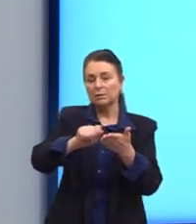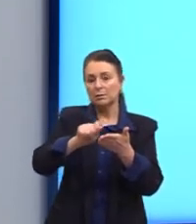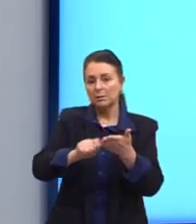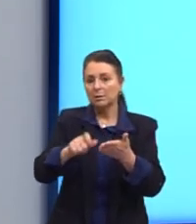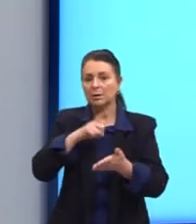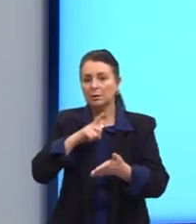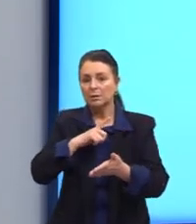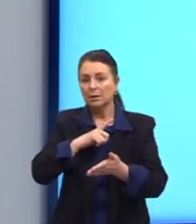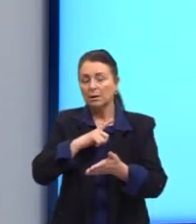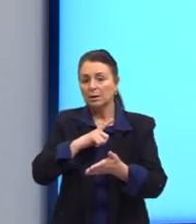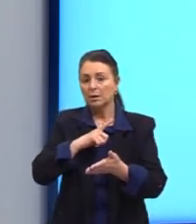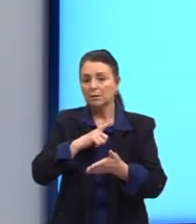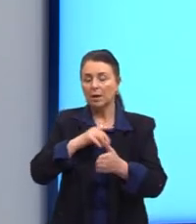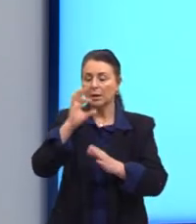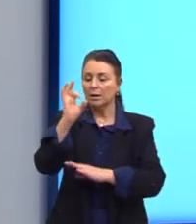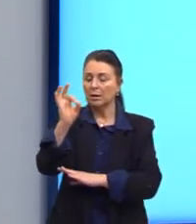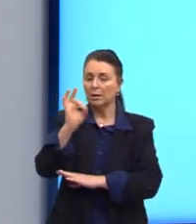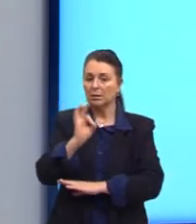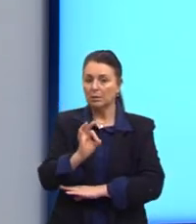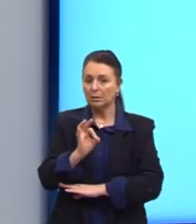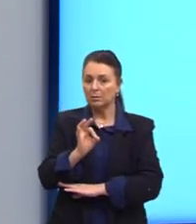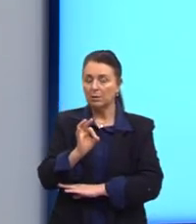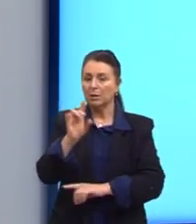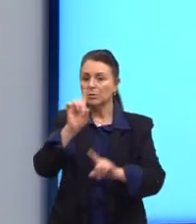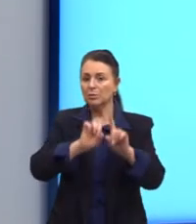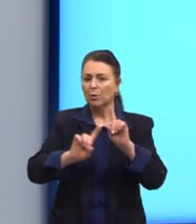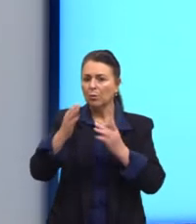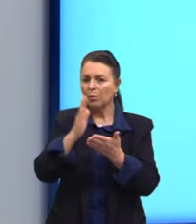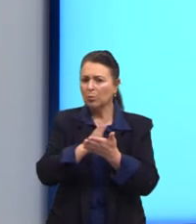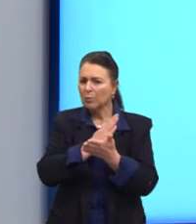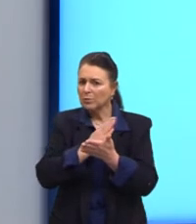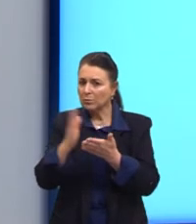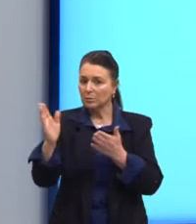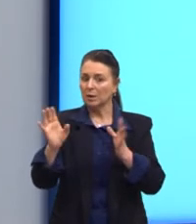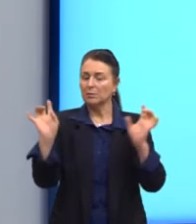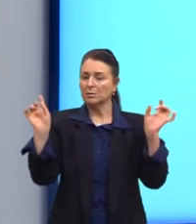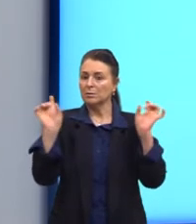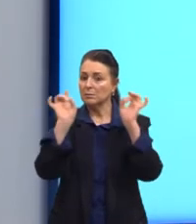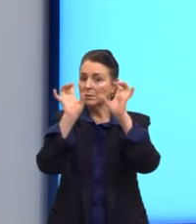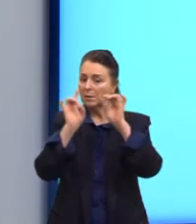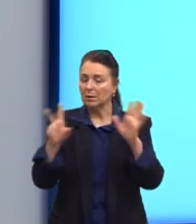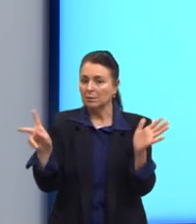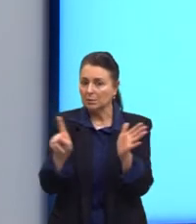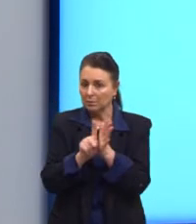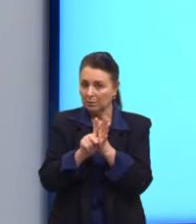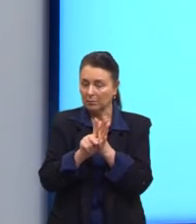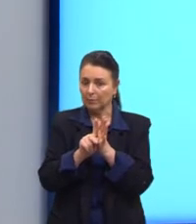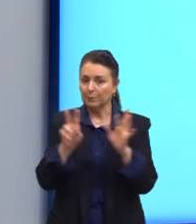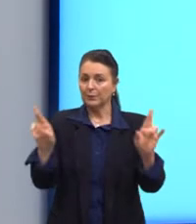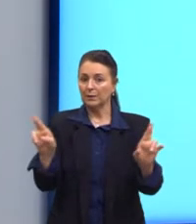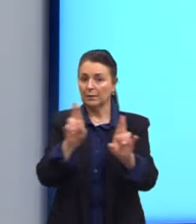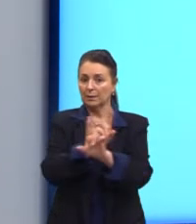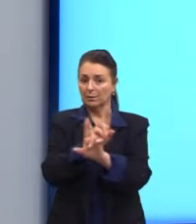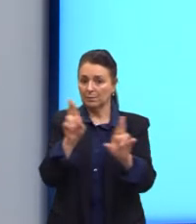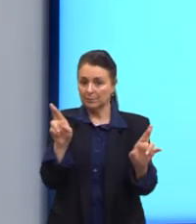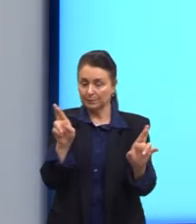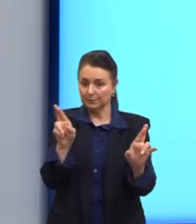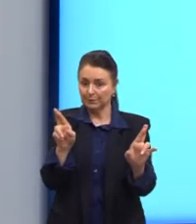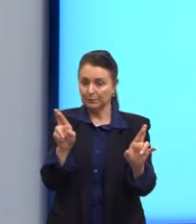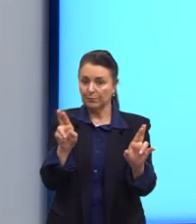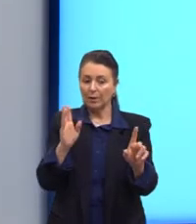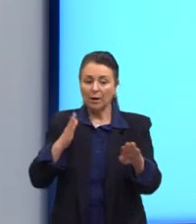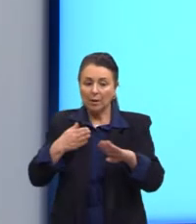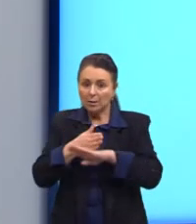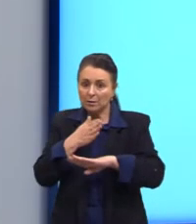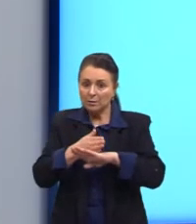eu tenho essas porcentagens aqui de algumas coisas específicas então em relação a